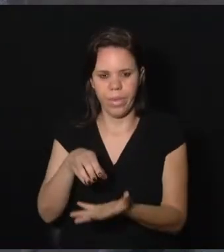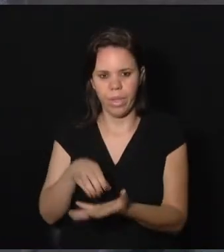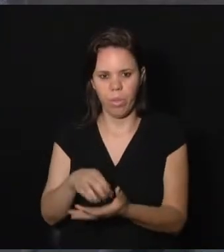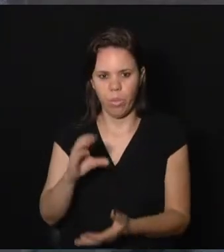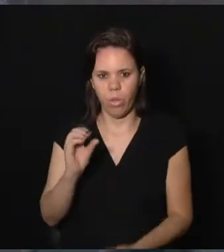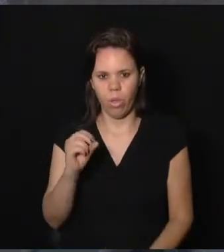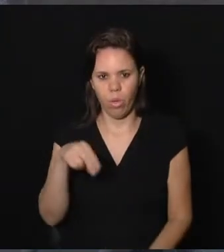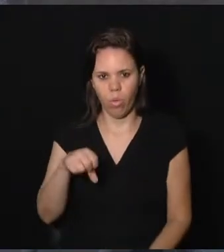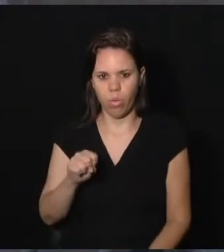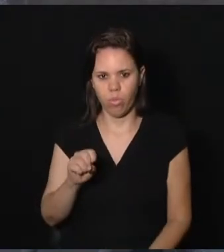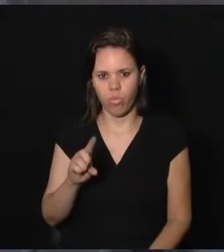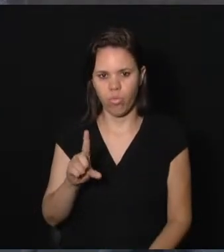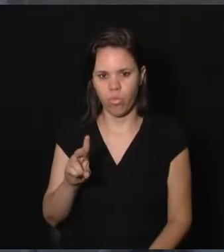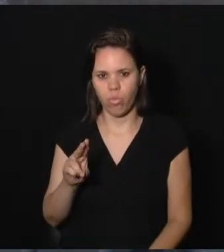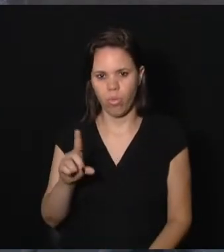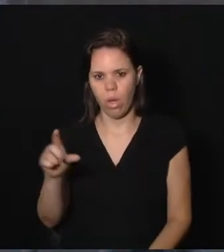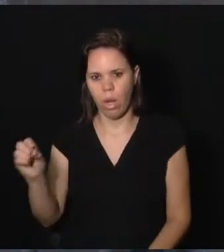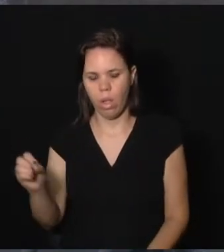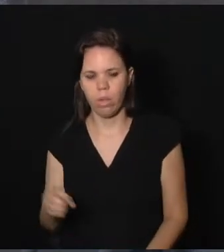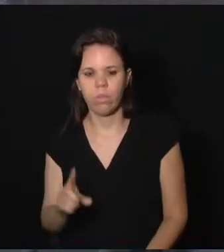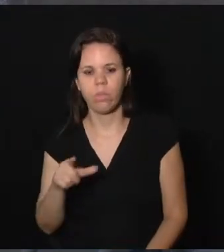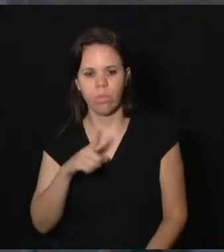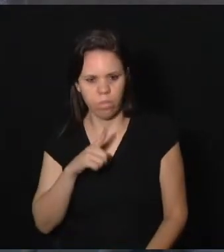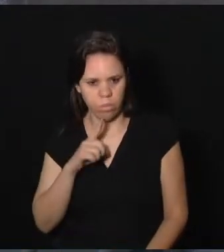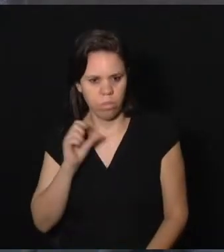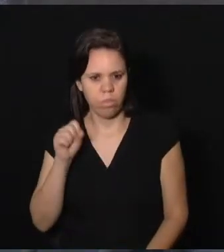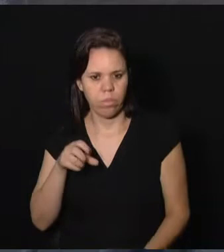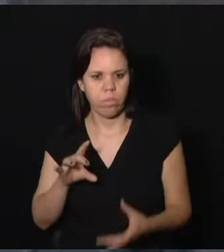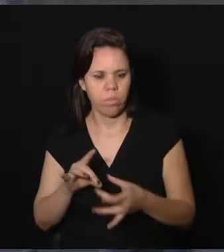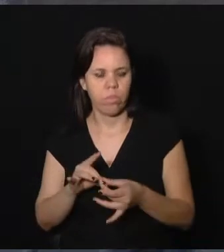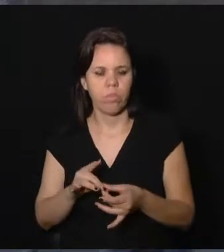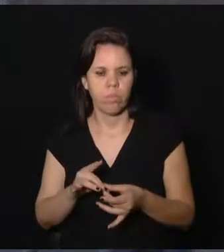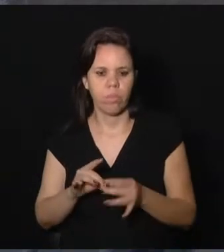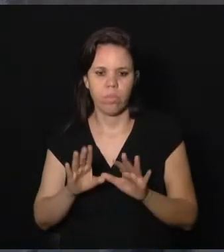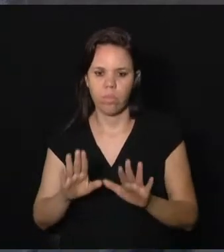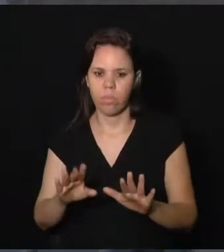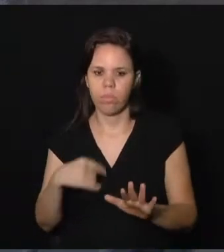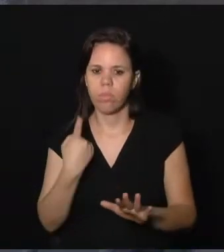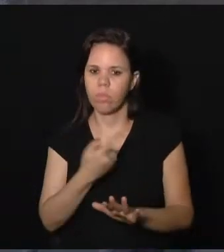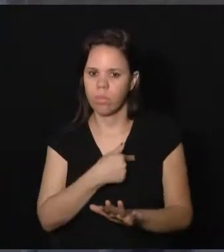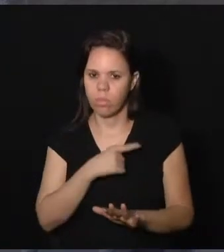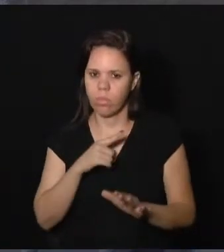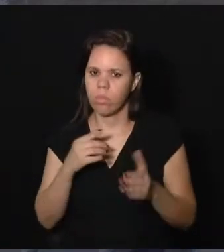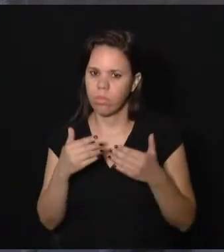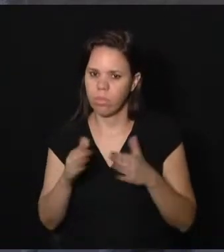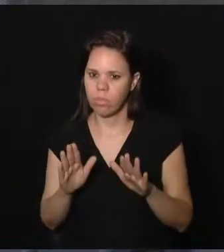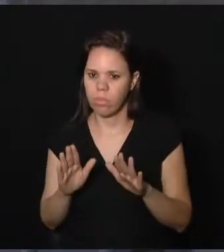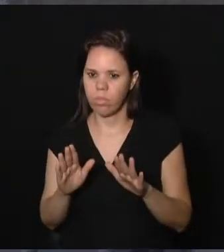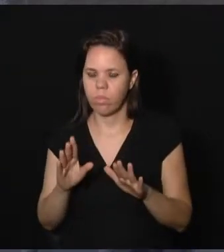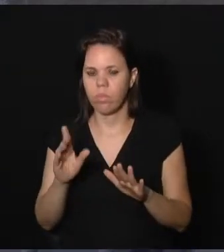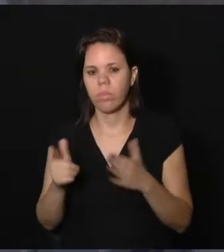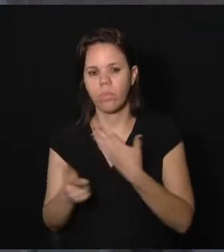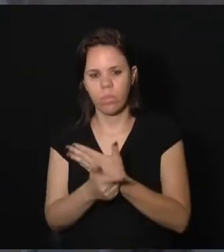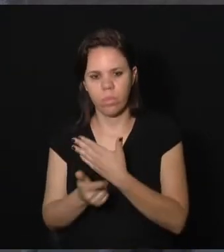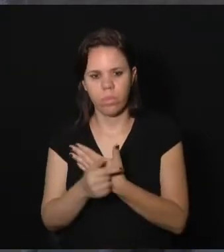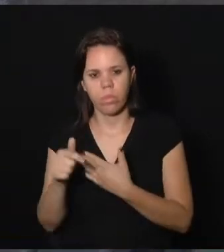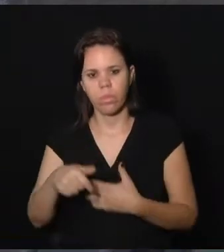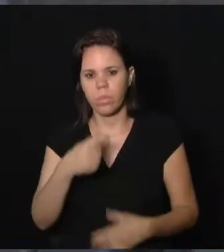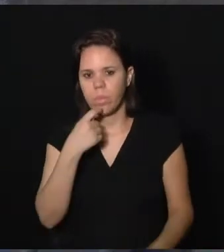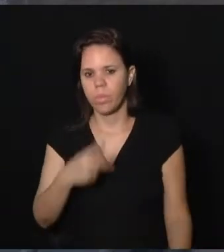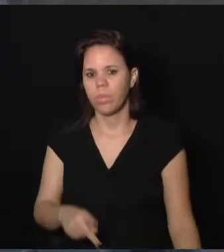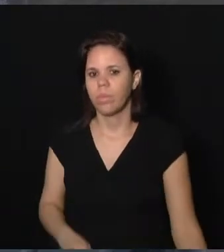Então, existe esse intercâmbio, mas estamos mais do que abertos, e esse é meu papel aqui em